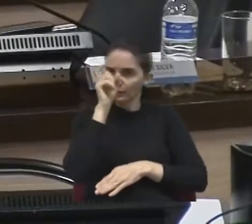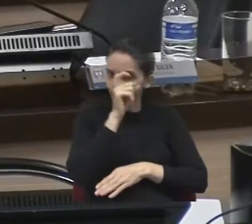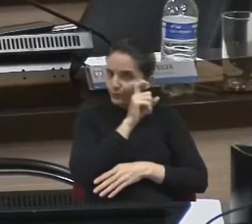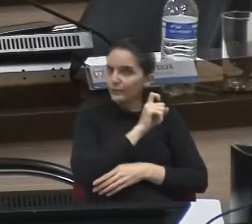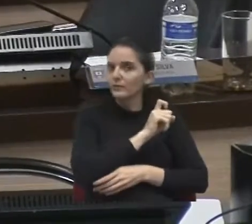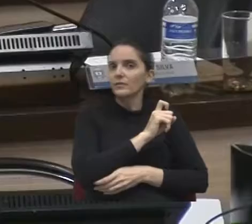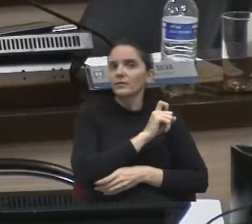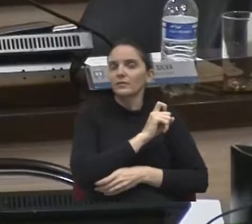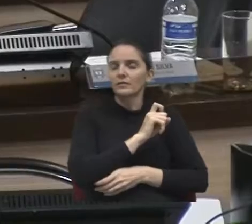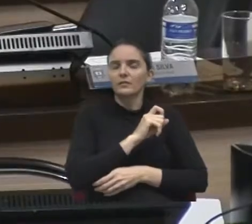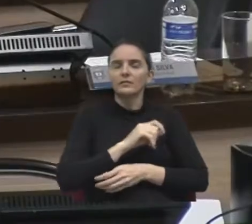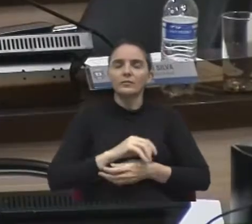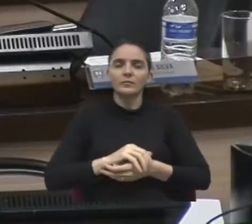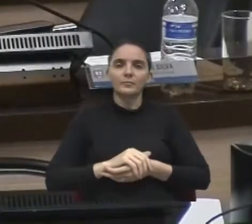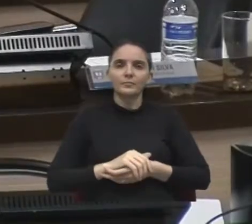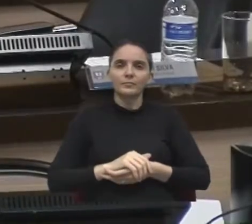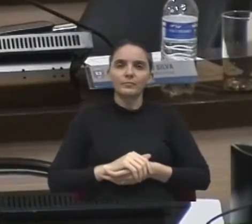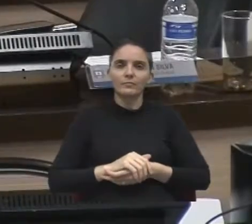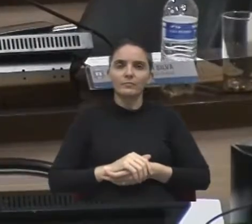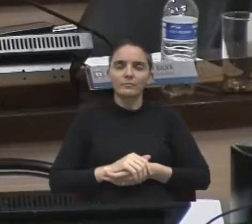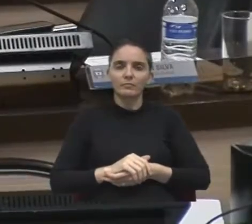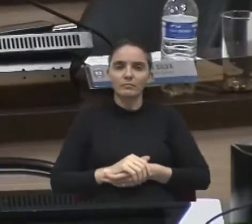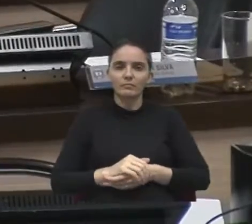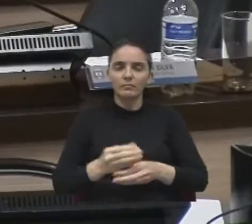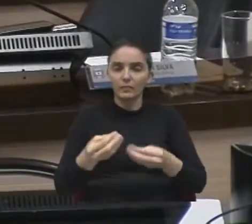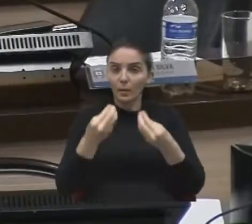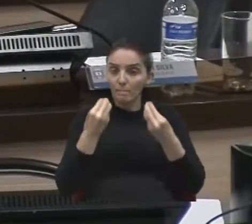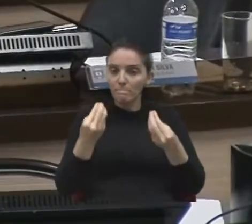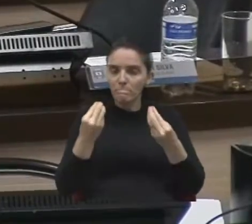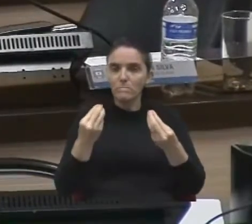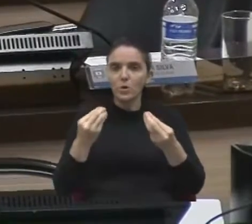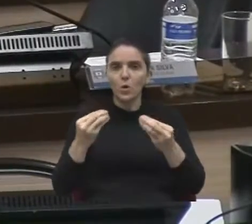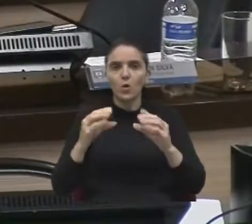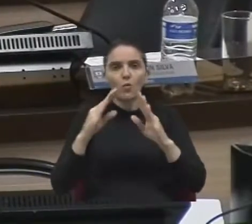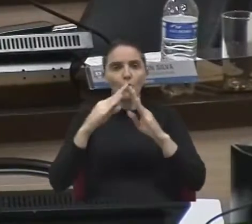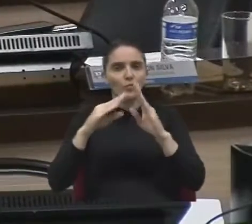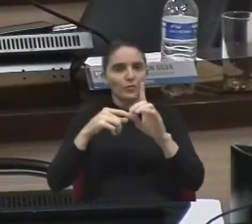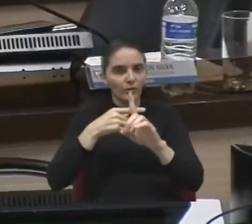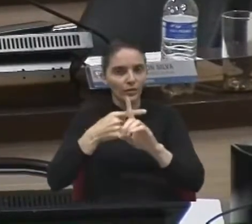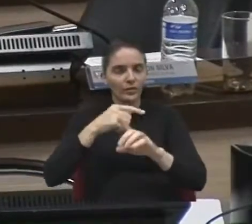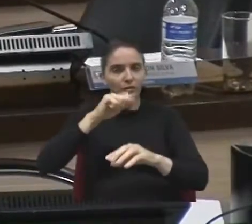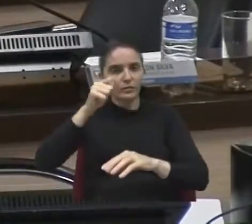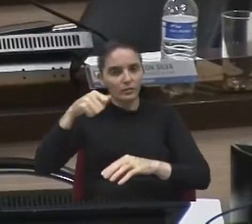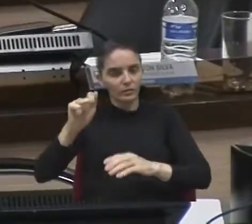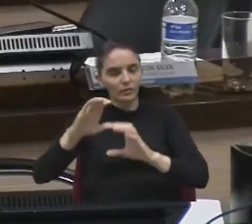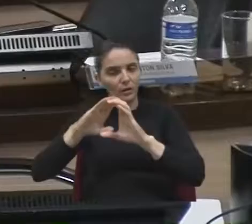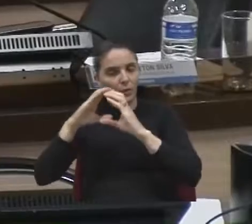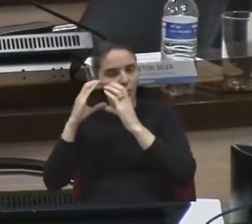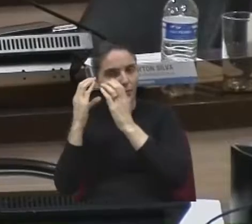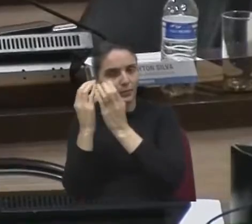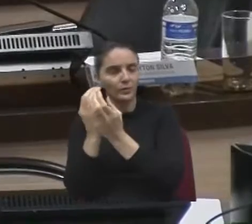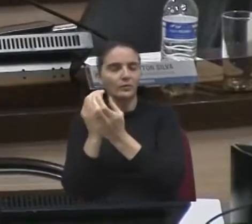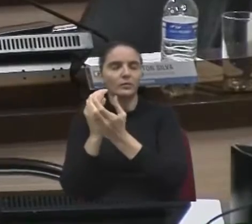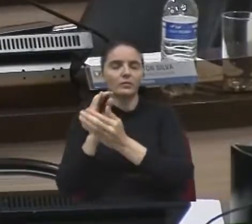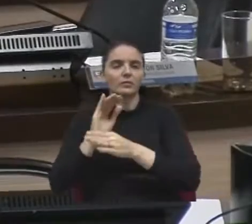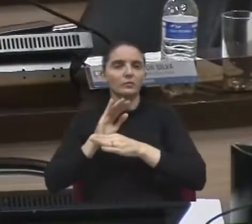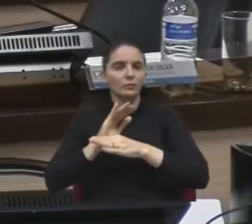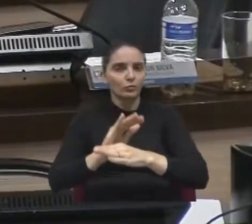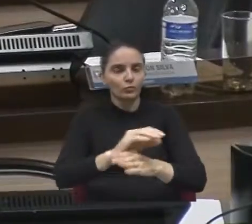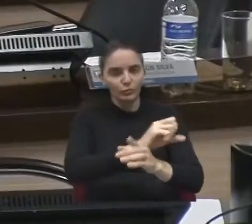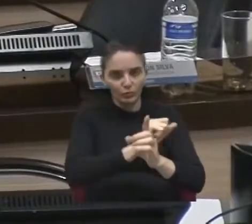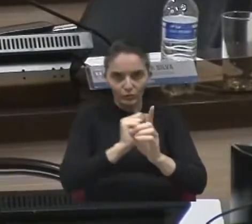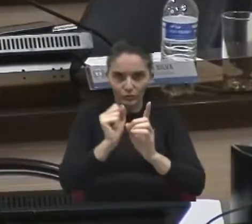cidade. Graças às comunidades, às igrejas, associações, instituições que vêm ajudar a